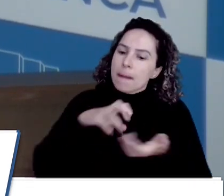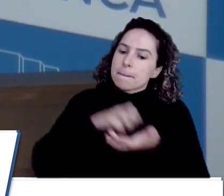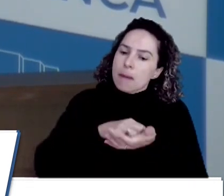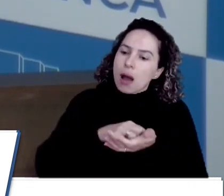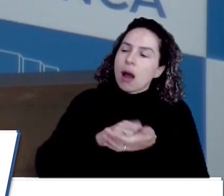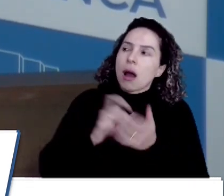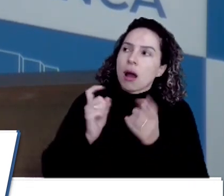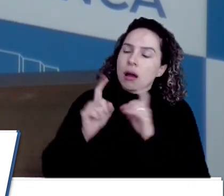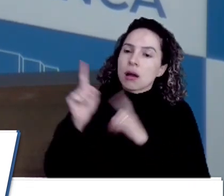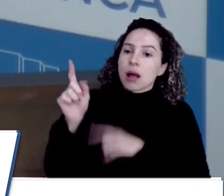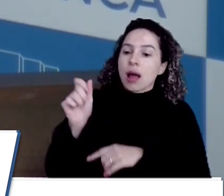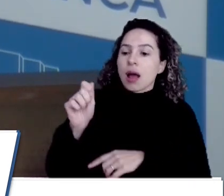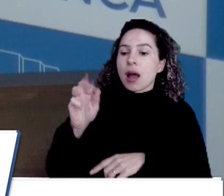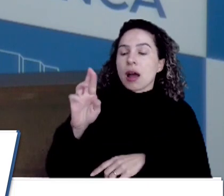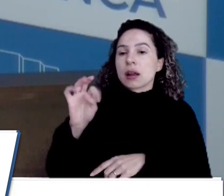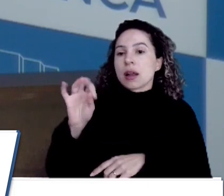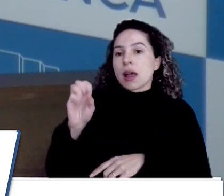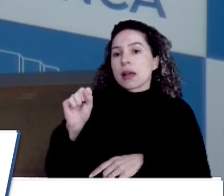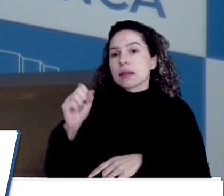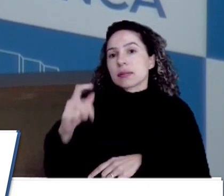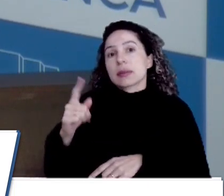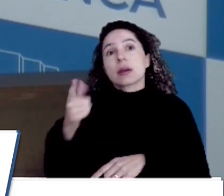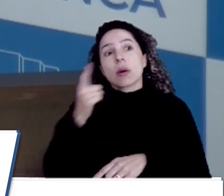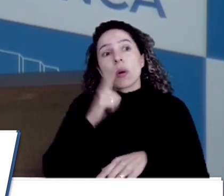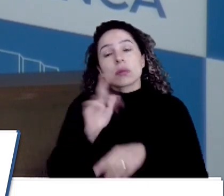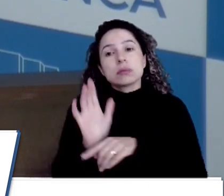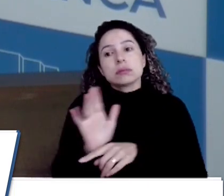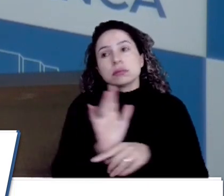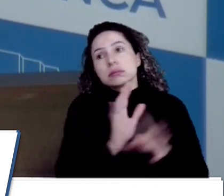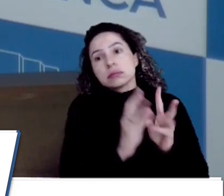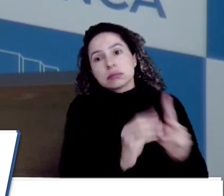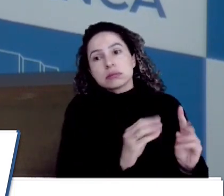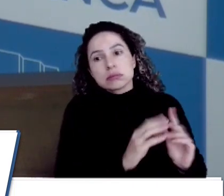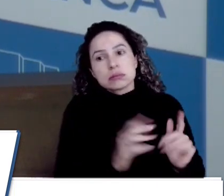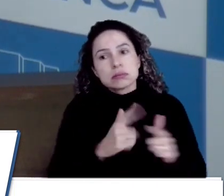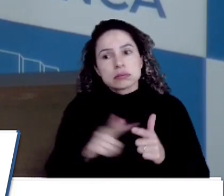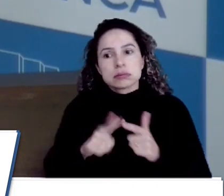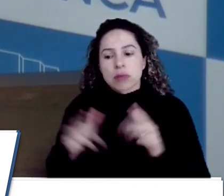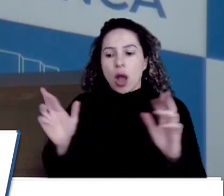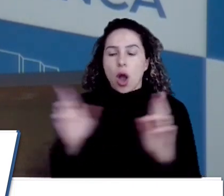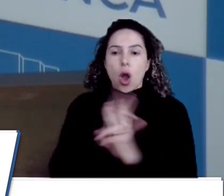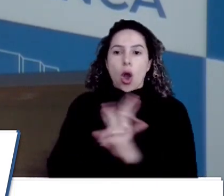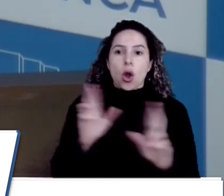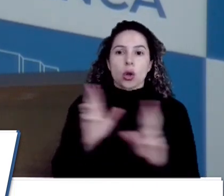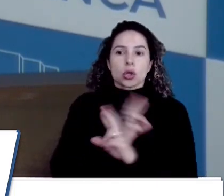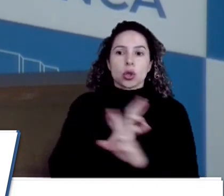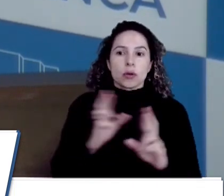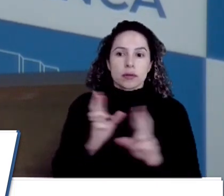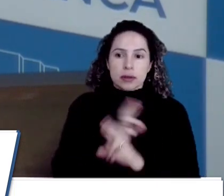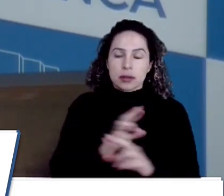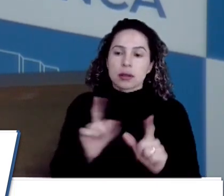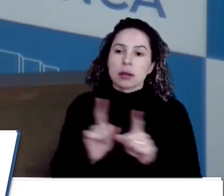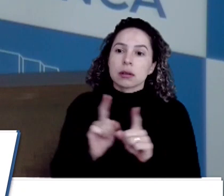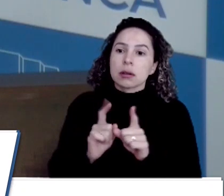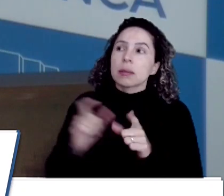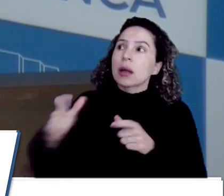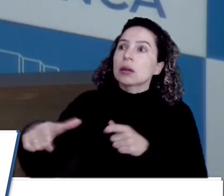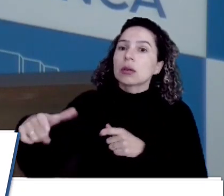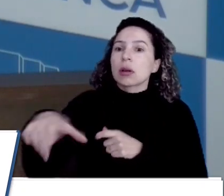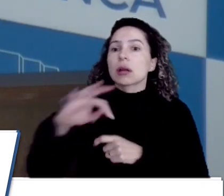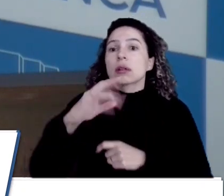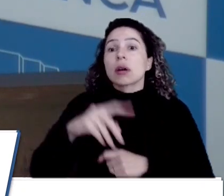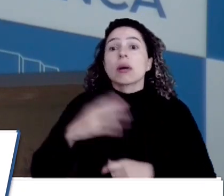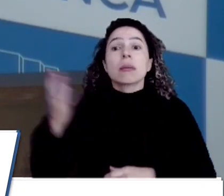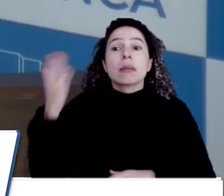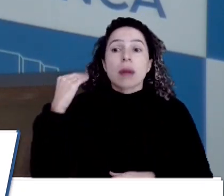para poder resolver esses problemas que nós temos nas rodovias vicinal e os pontilhão. Teve uma época que nós